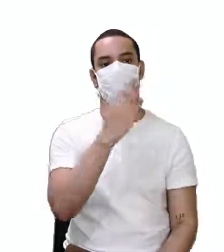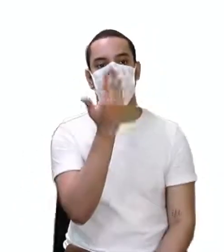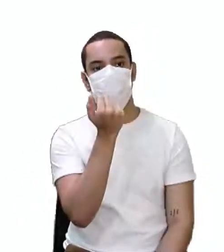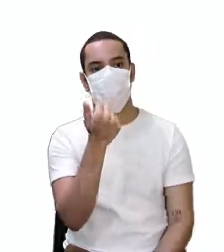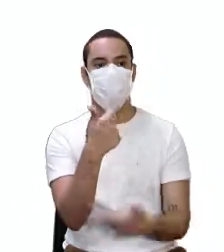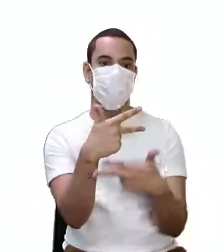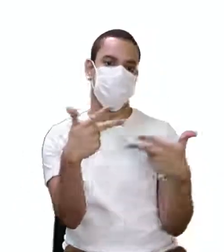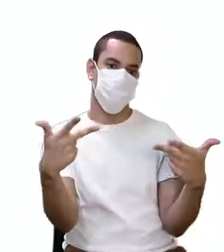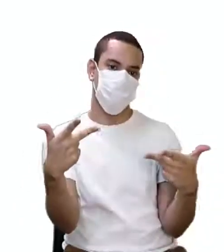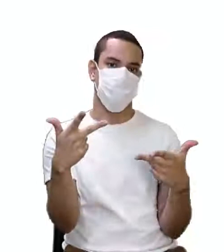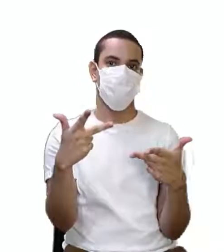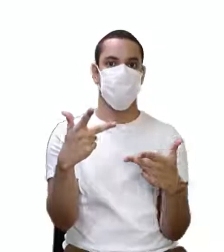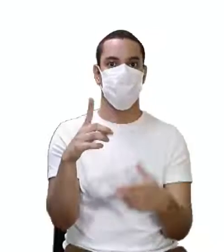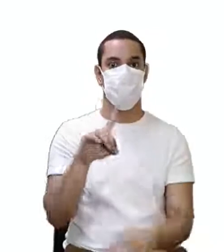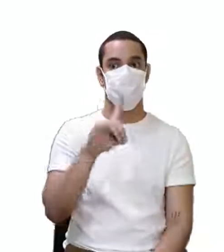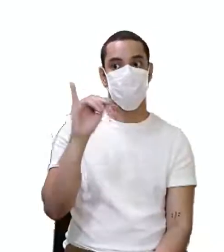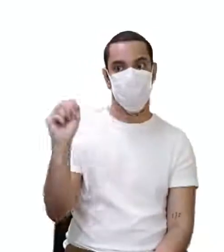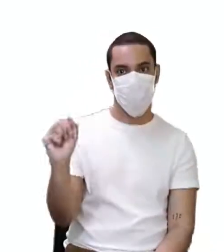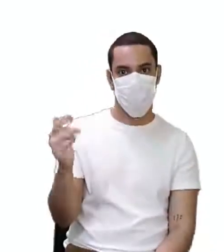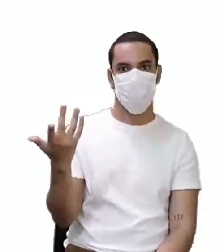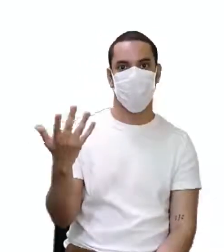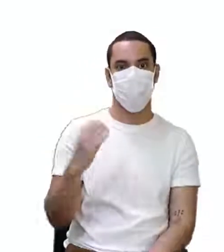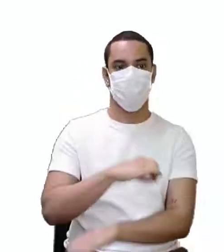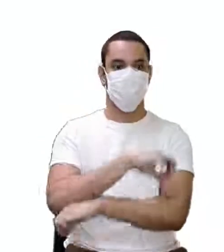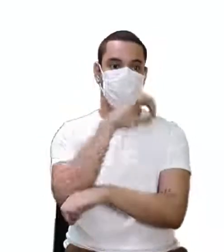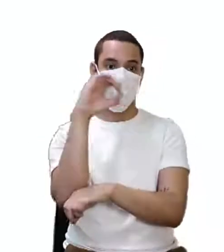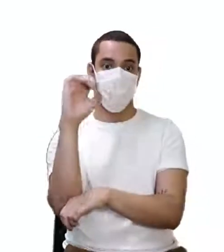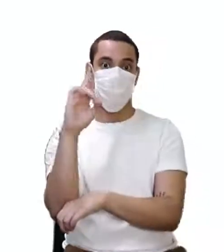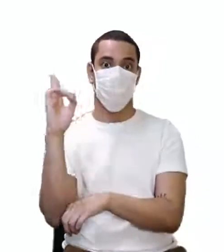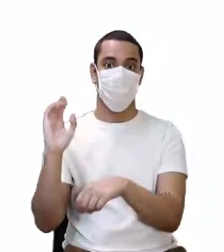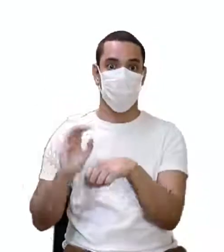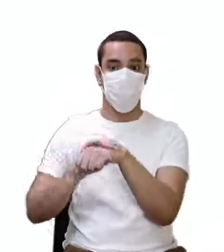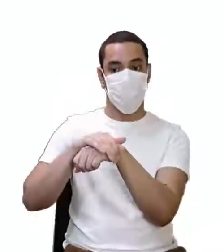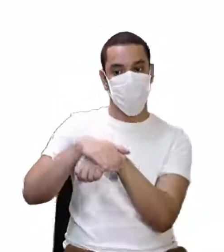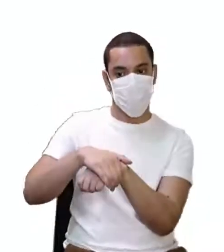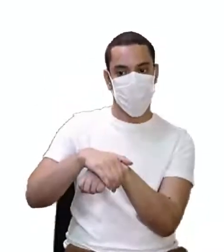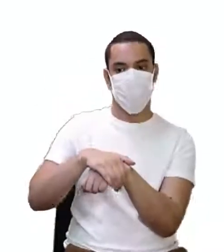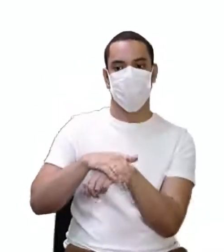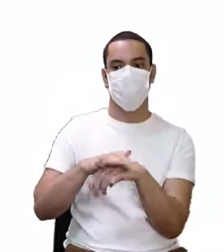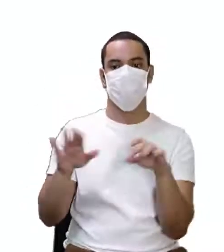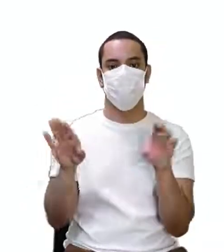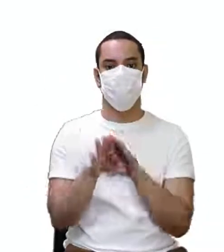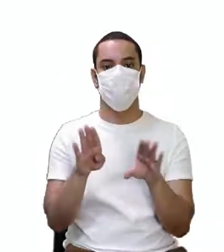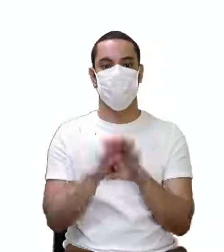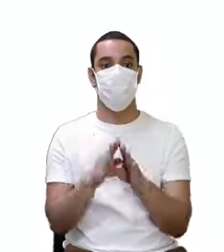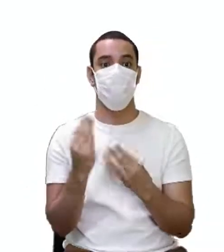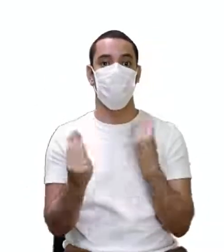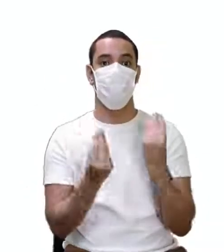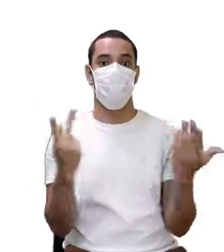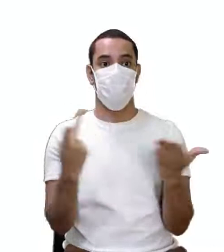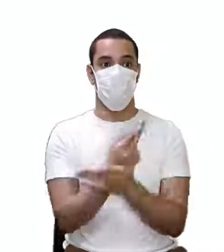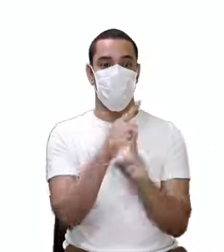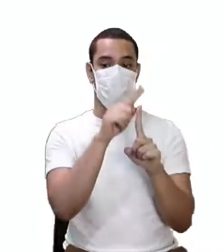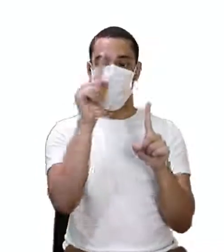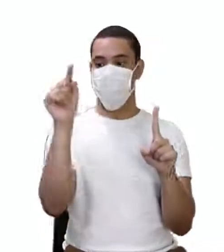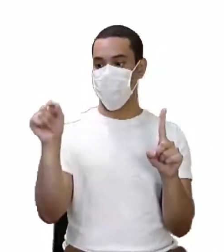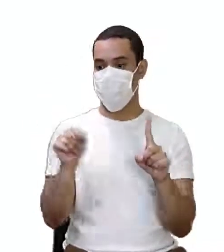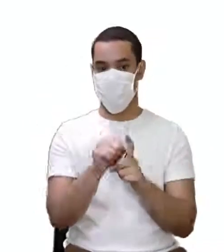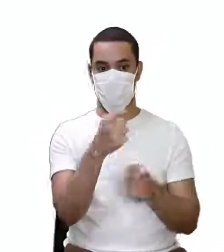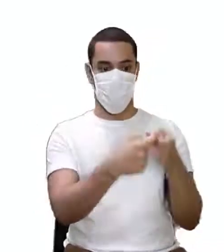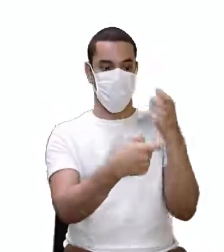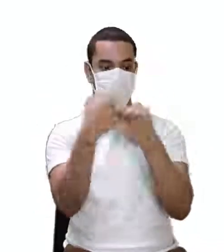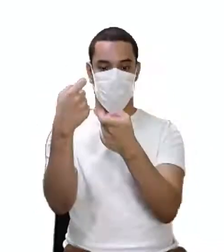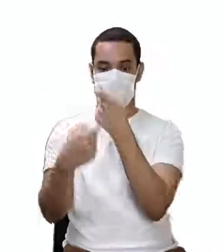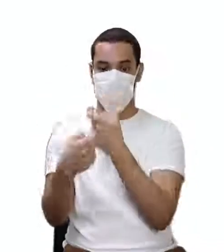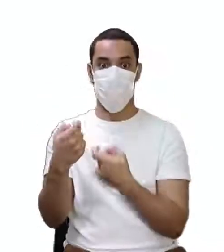buscam durante o dia ou à noite, e o ciclo reprodutivo, quando